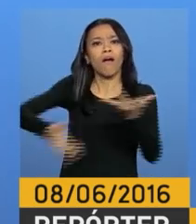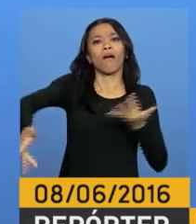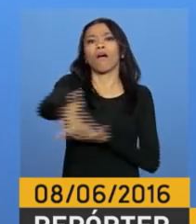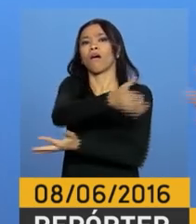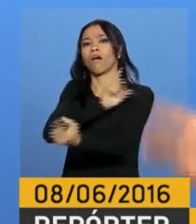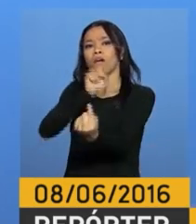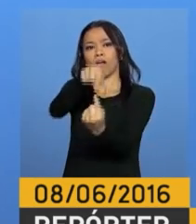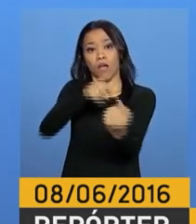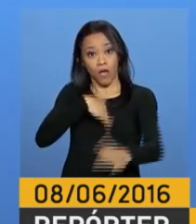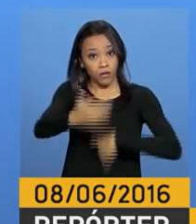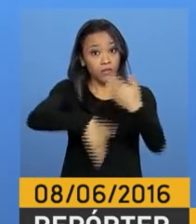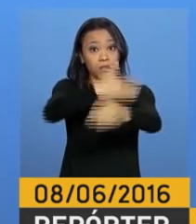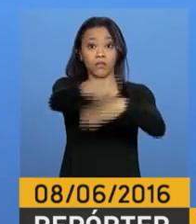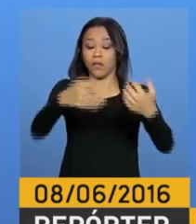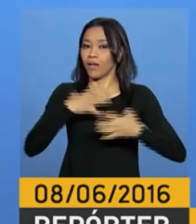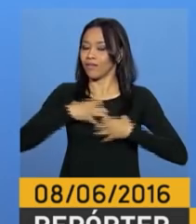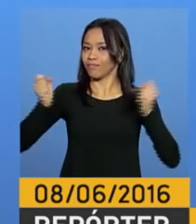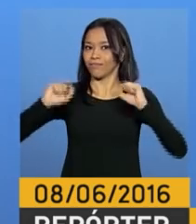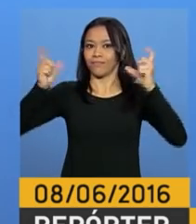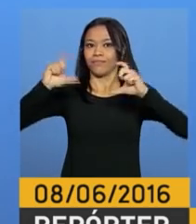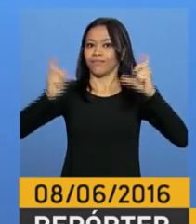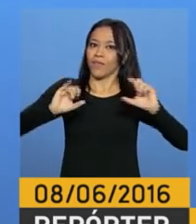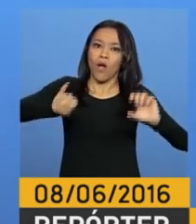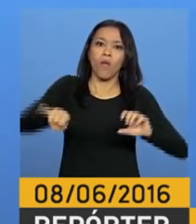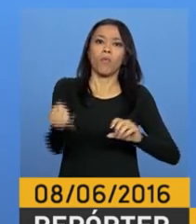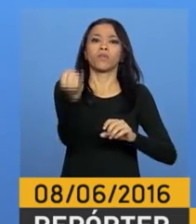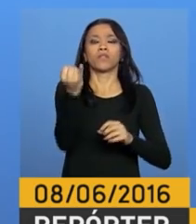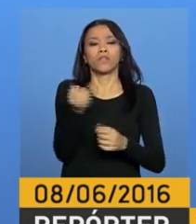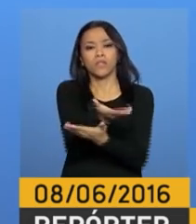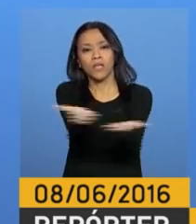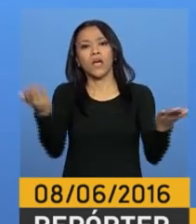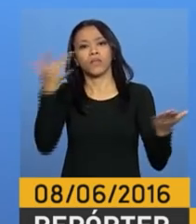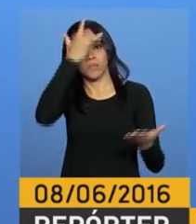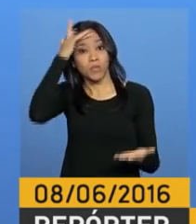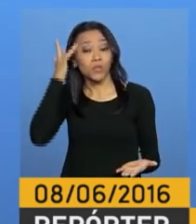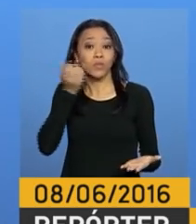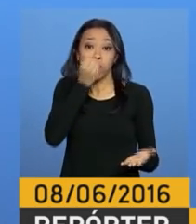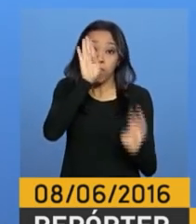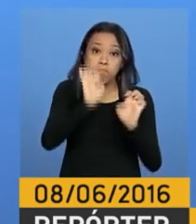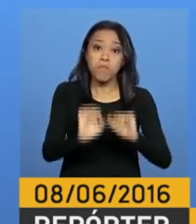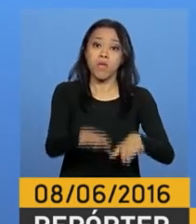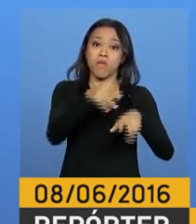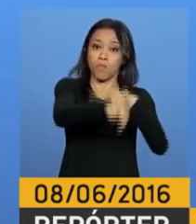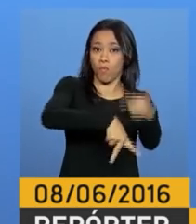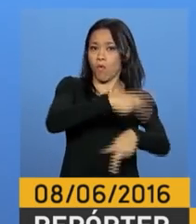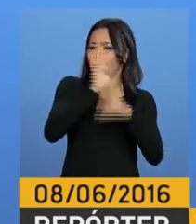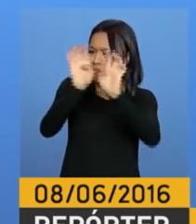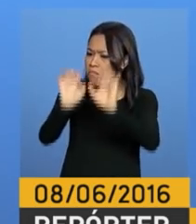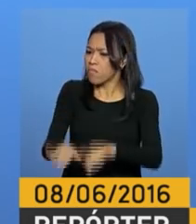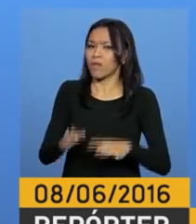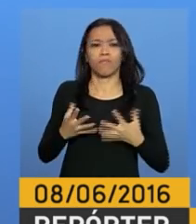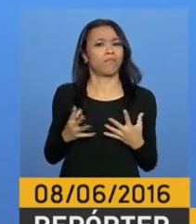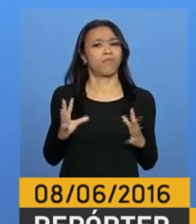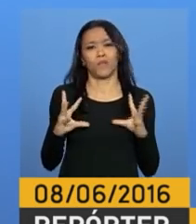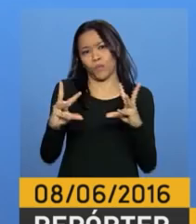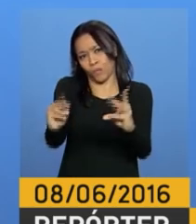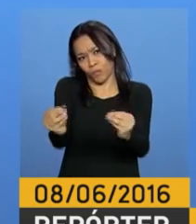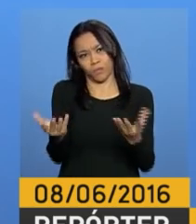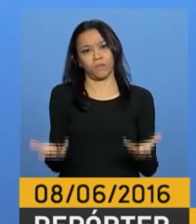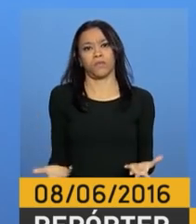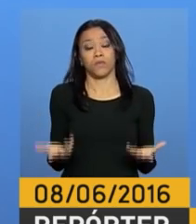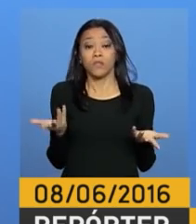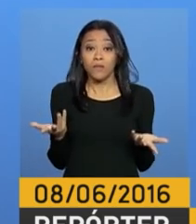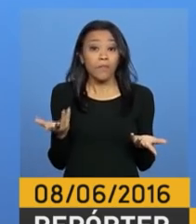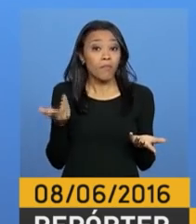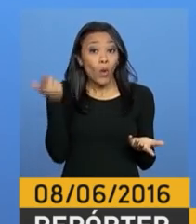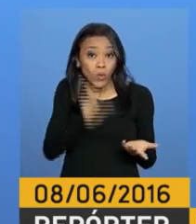estímulo é o estímulo para todos é oportunidade para as pessoas é o que faz bem pro povo é o que faz bem para todo mundo e para isso